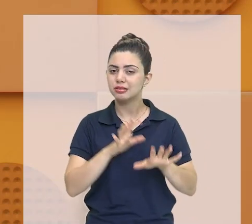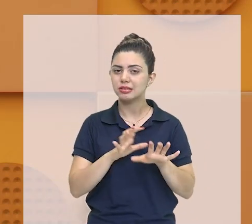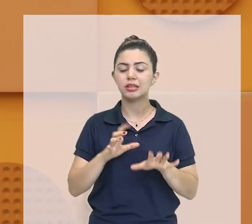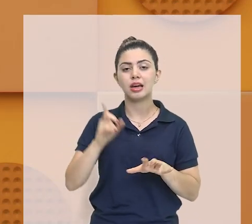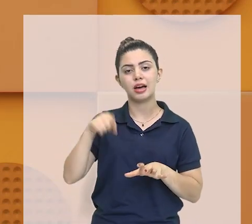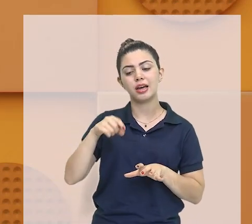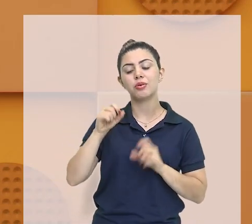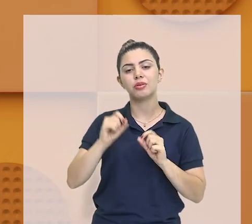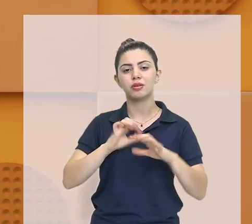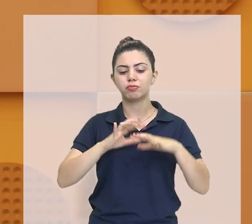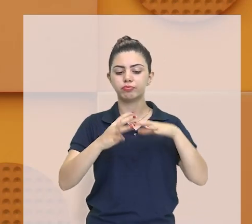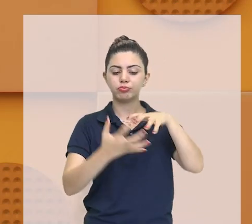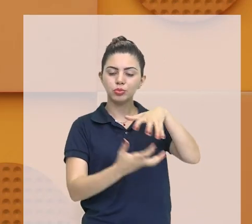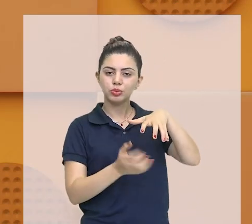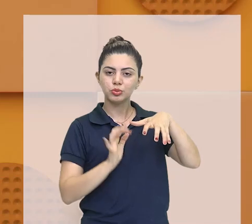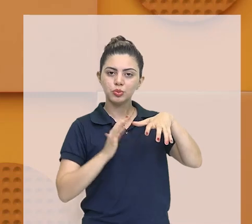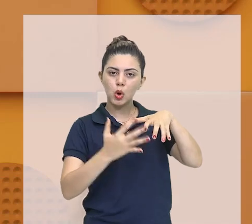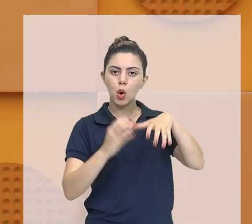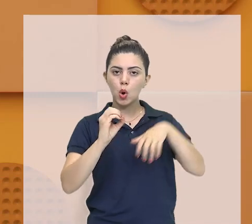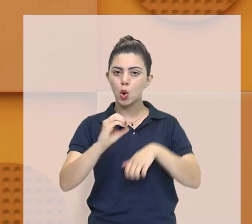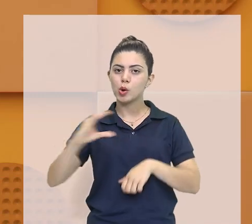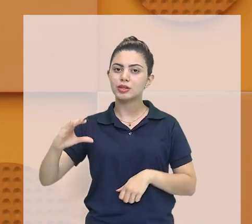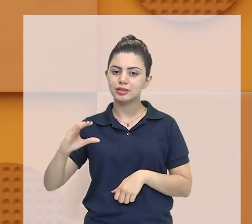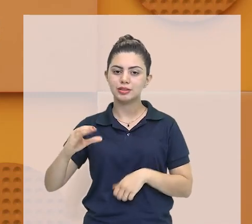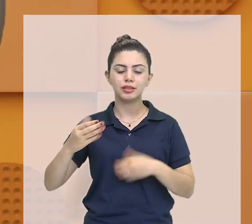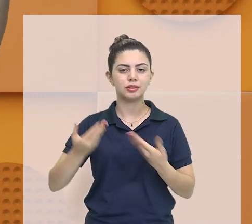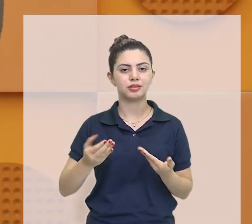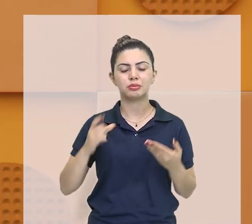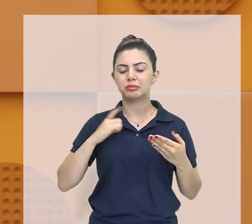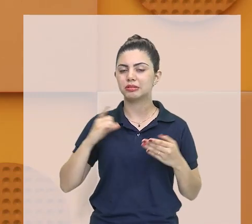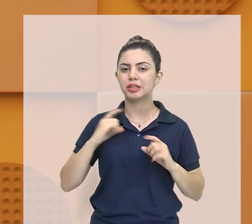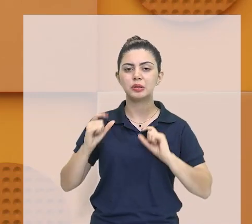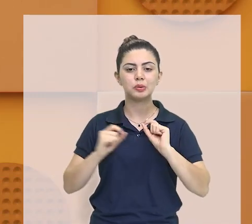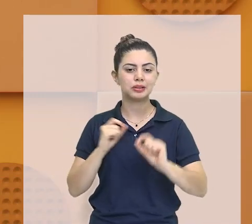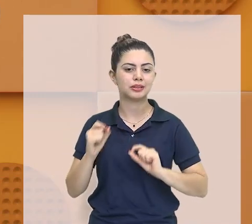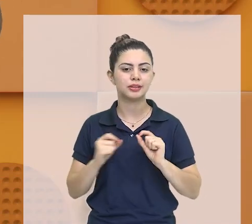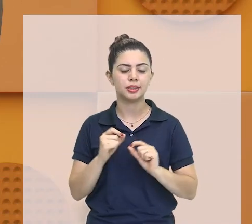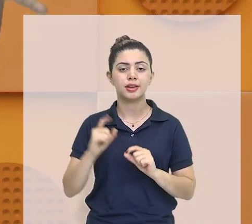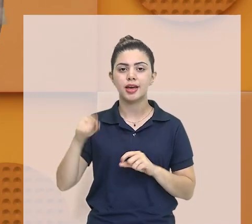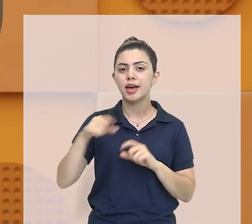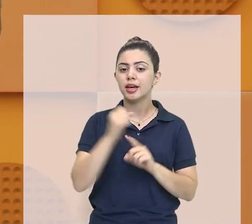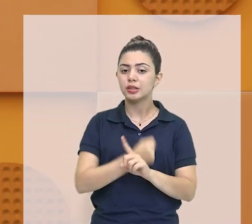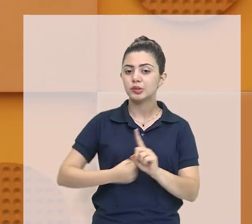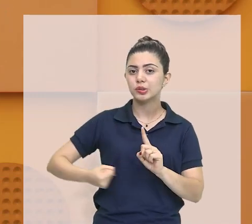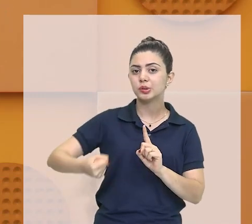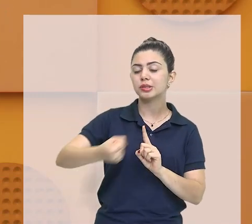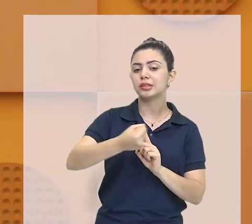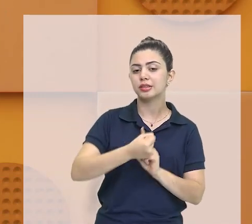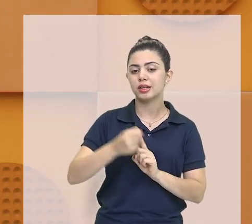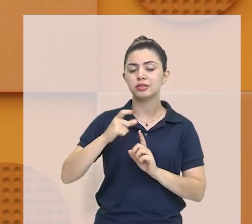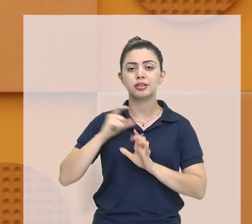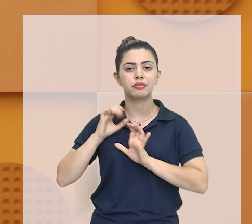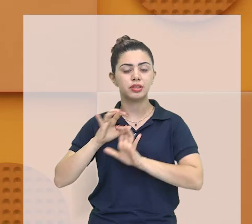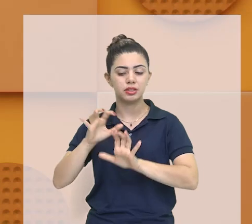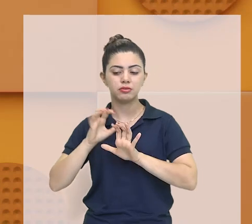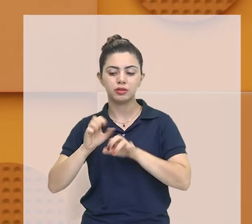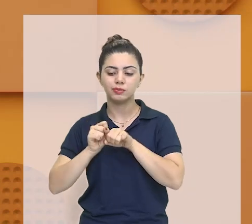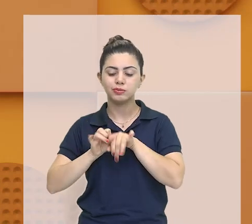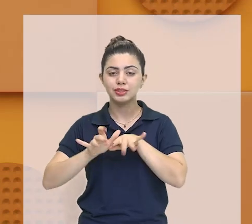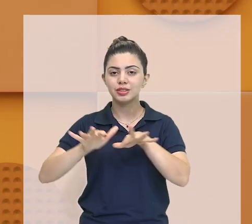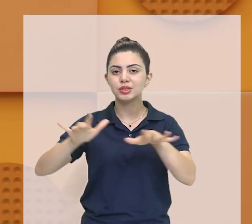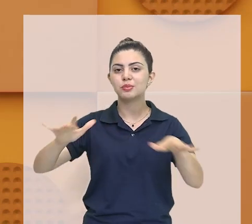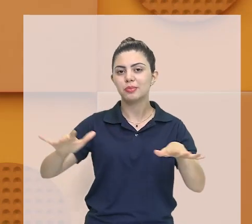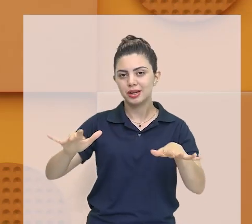o Ocidente. O Ocidente, então, não é mesmo, é todas aquelas sociedades que são influenciadas, então,